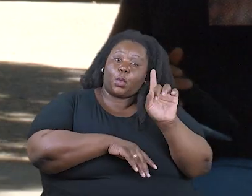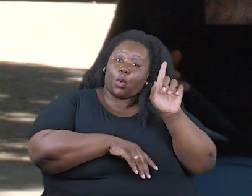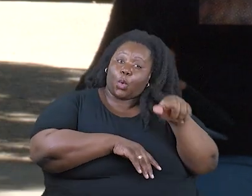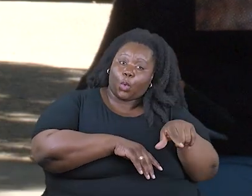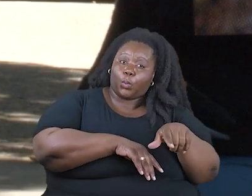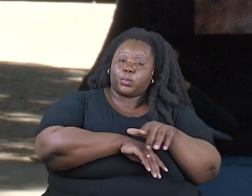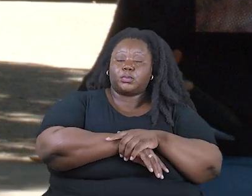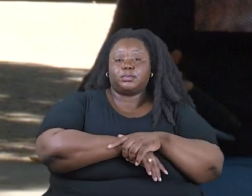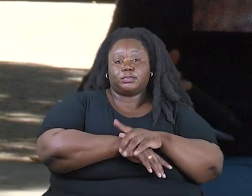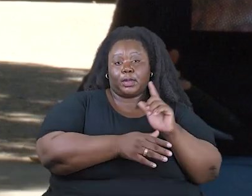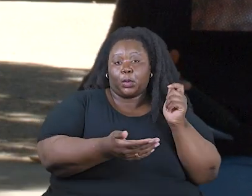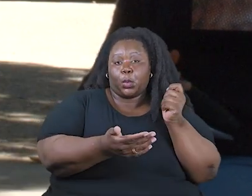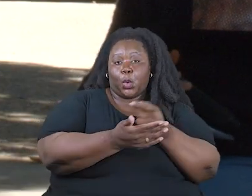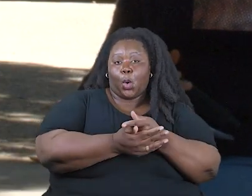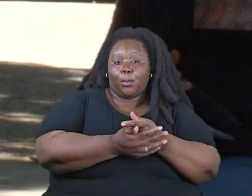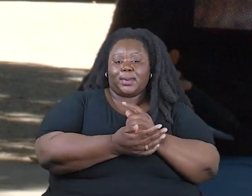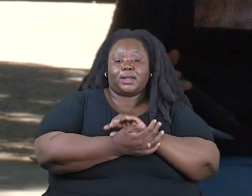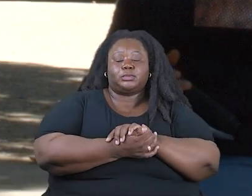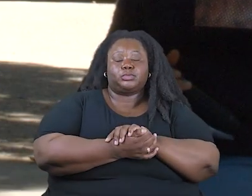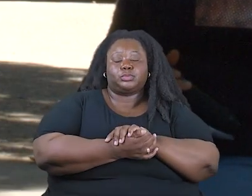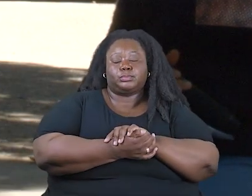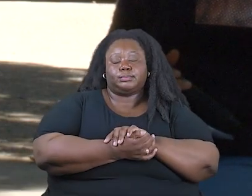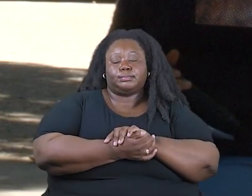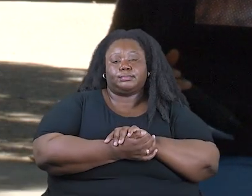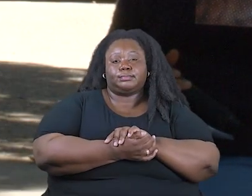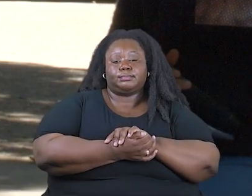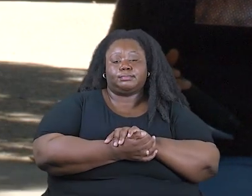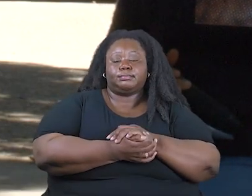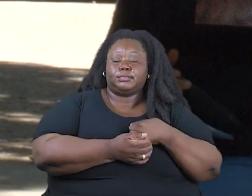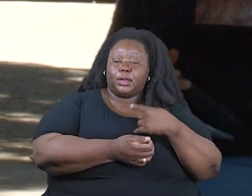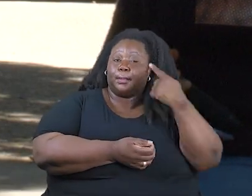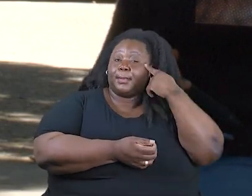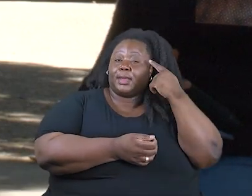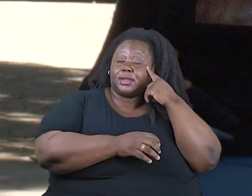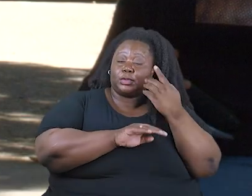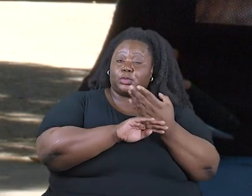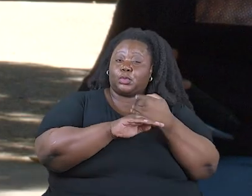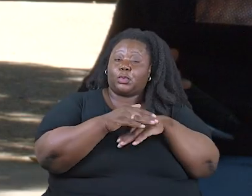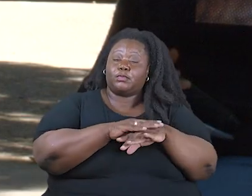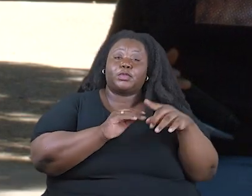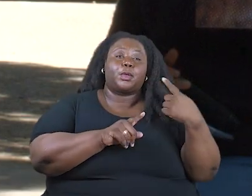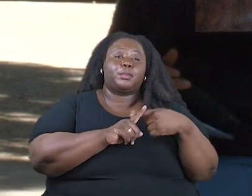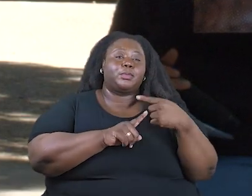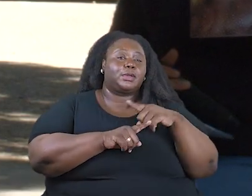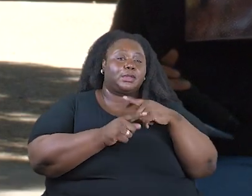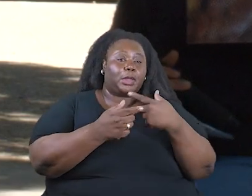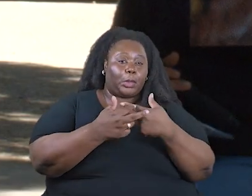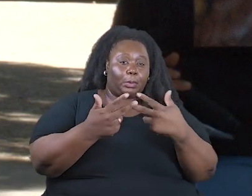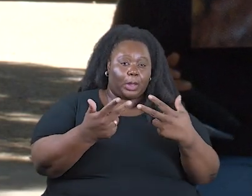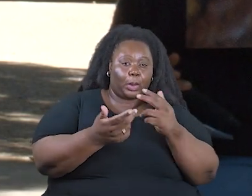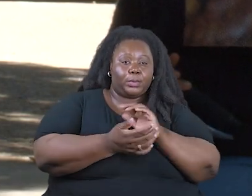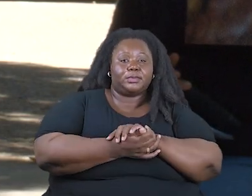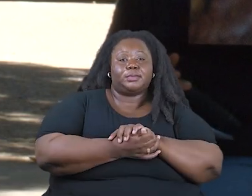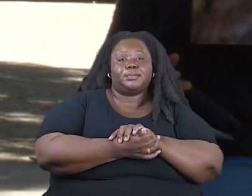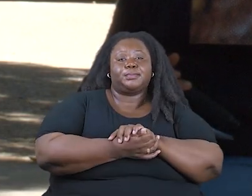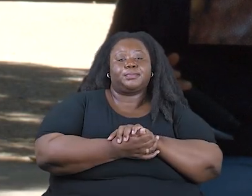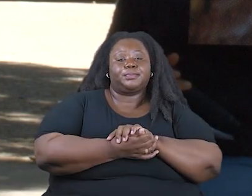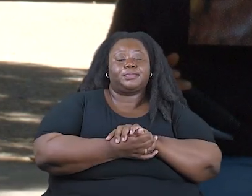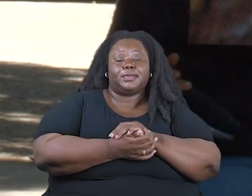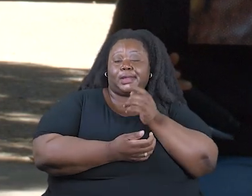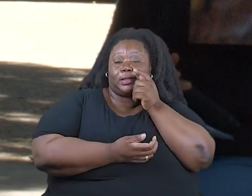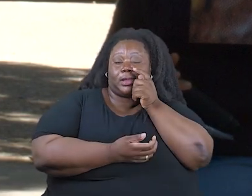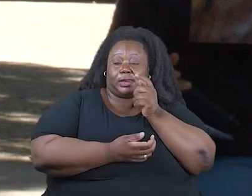que foram comprados pensando no acervo. Porque tem uma coisa que eu